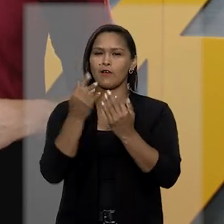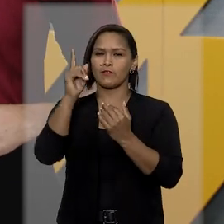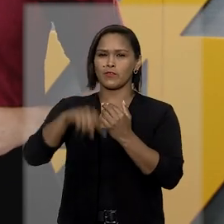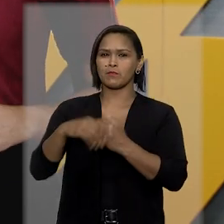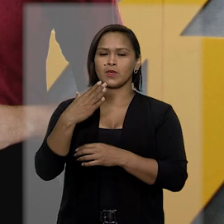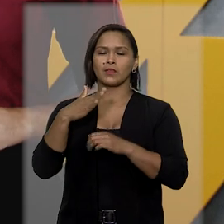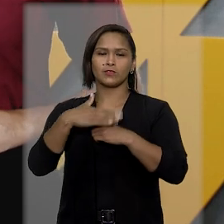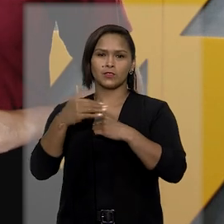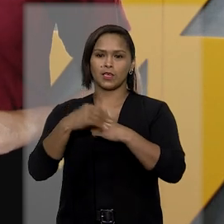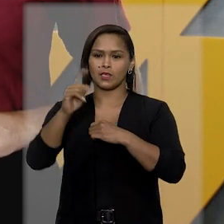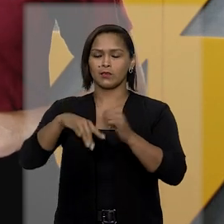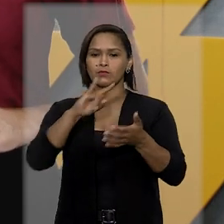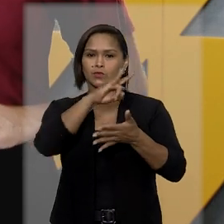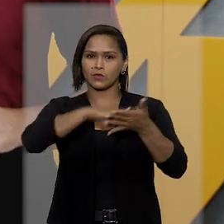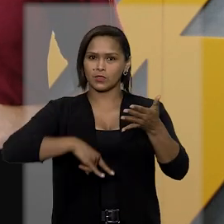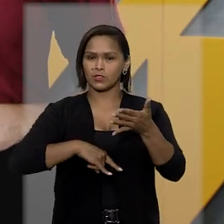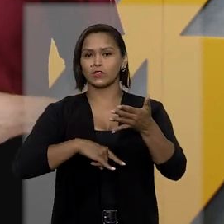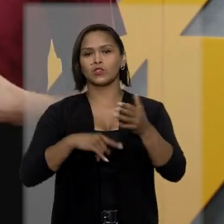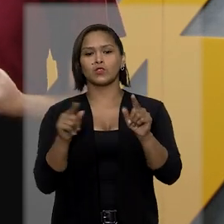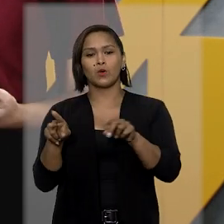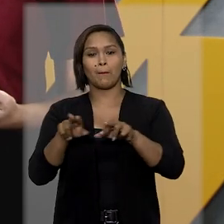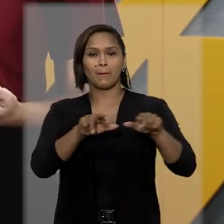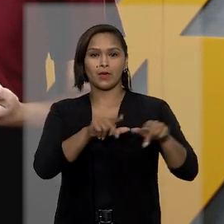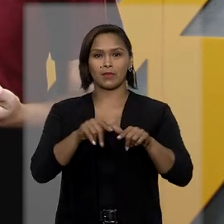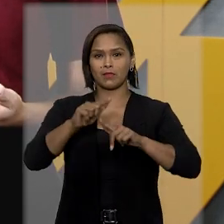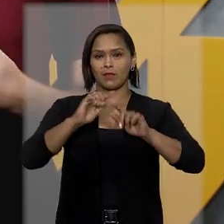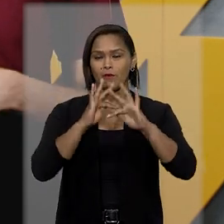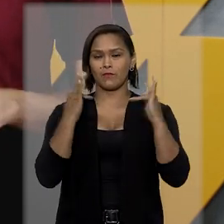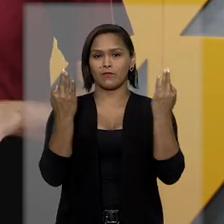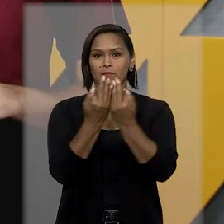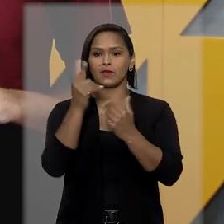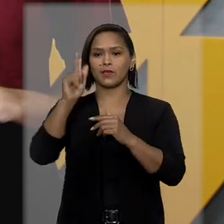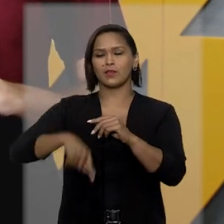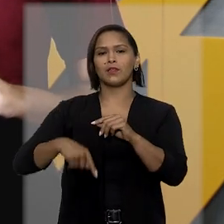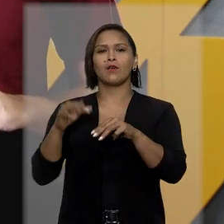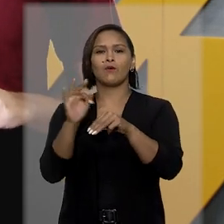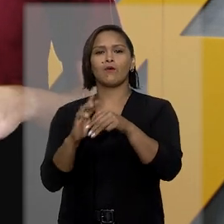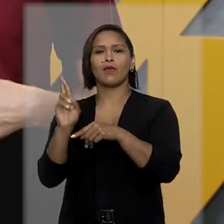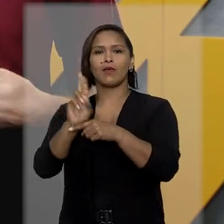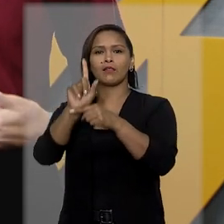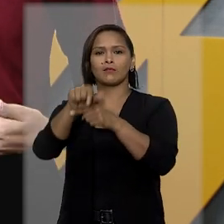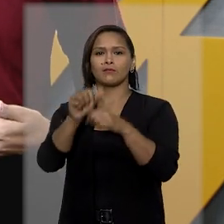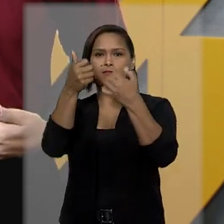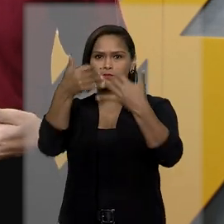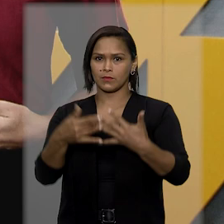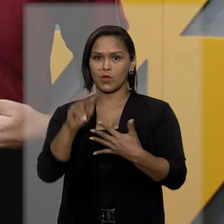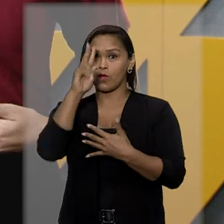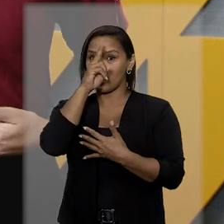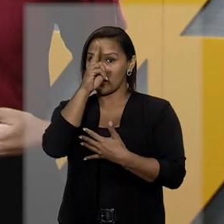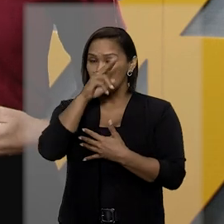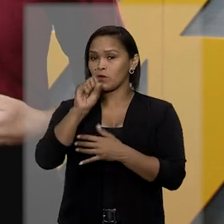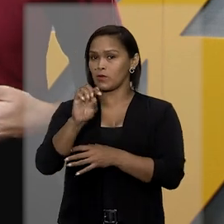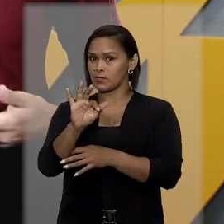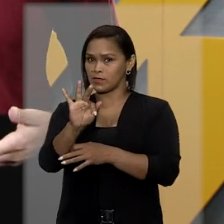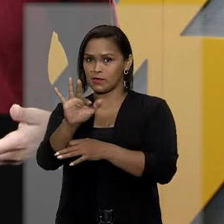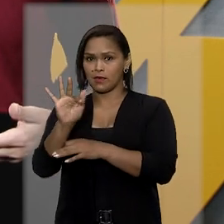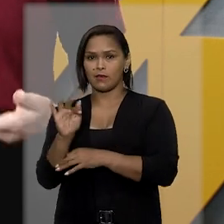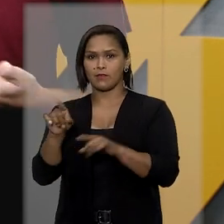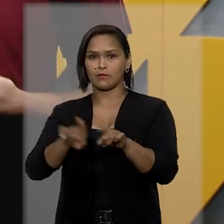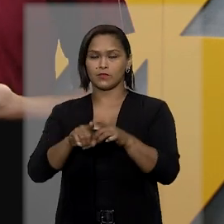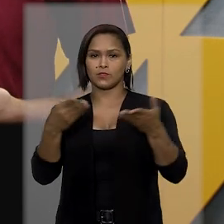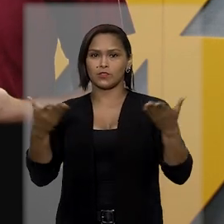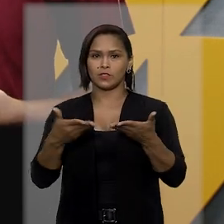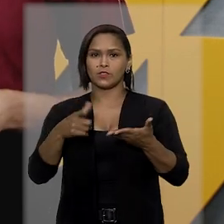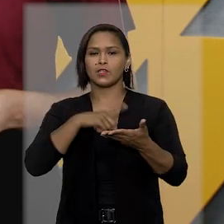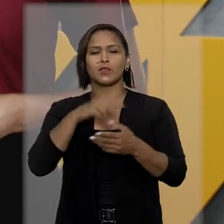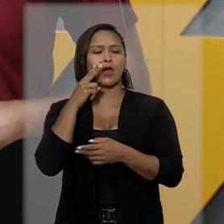no registro civil multiparental. O relator, ministro Antônio Carlos Ferreira, lembrou que o Supremo Tribunal Federal,